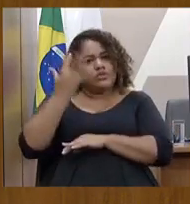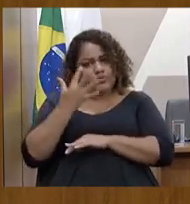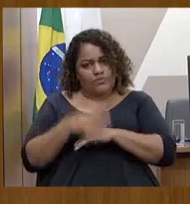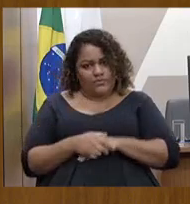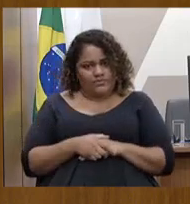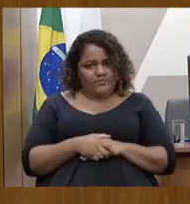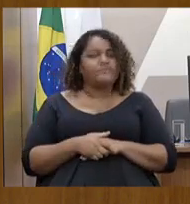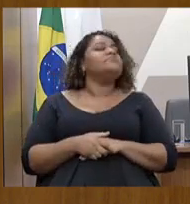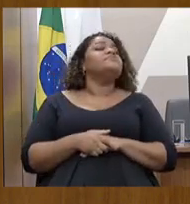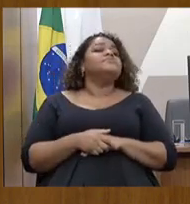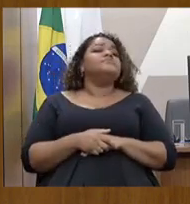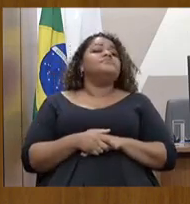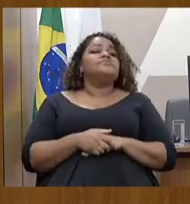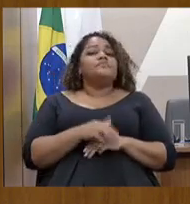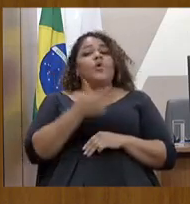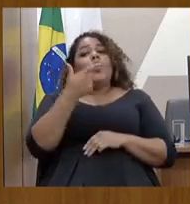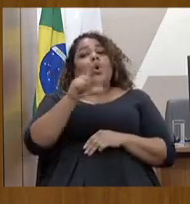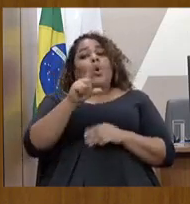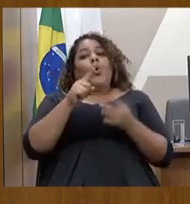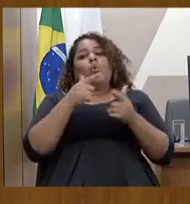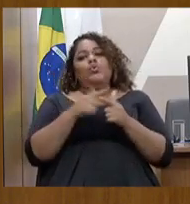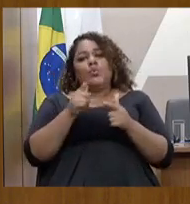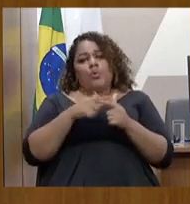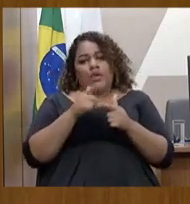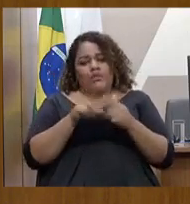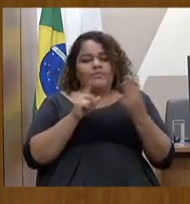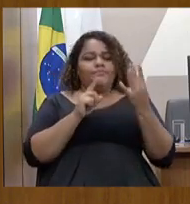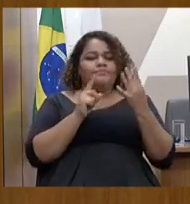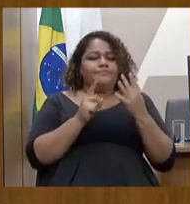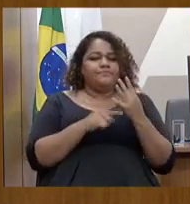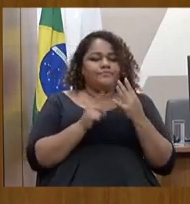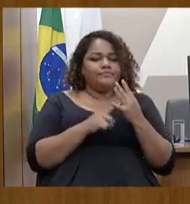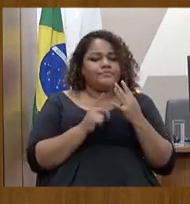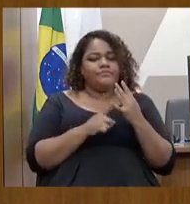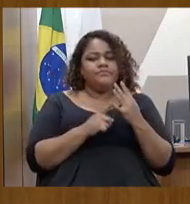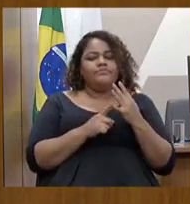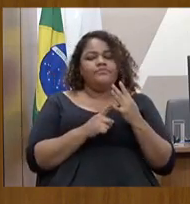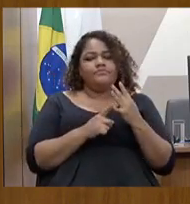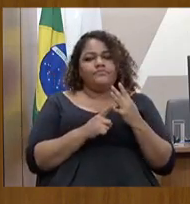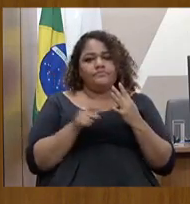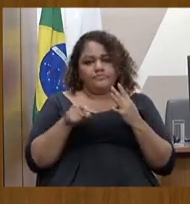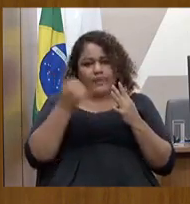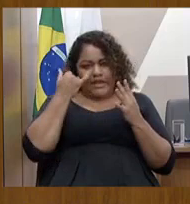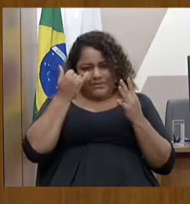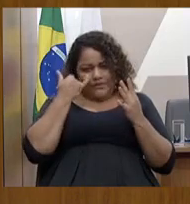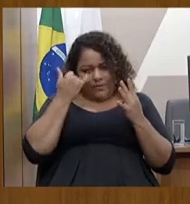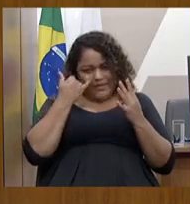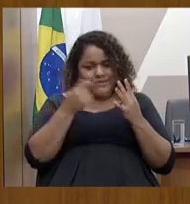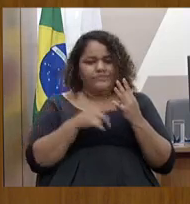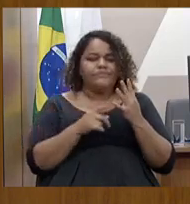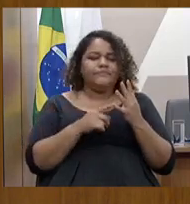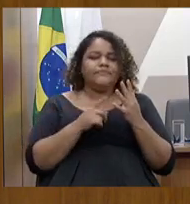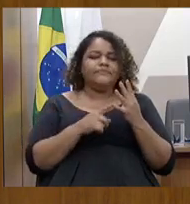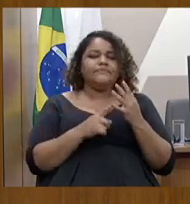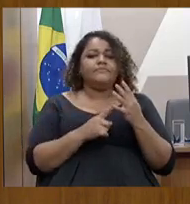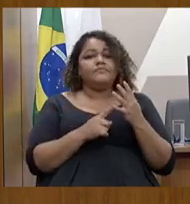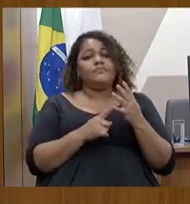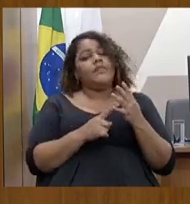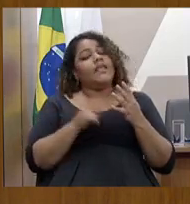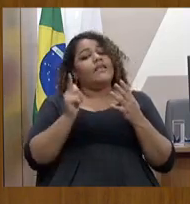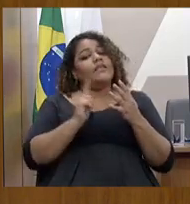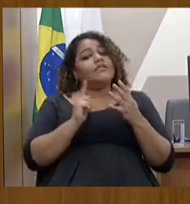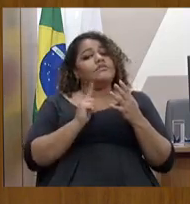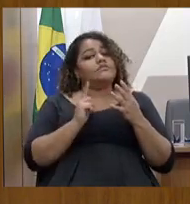que nós encontramos em relação a esses dados é que a gente tem uma relação Direta